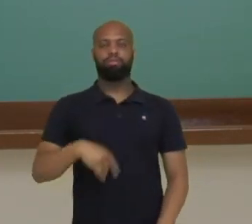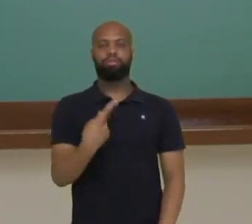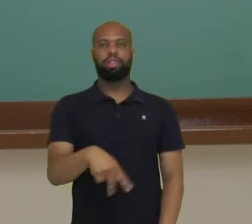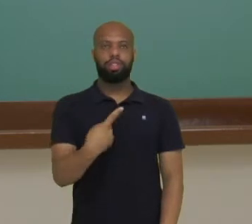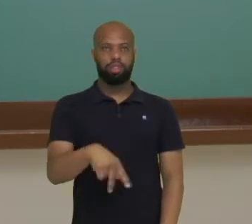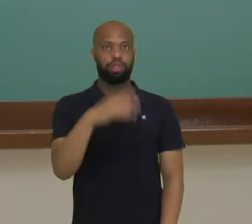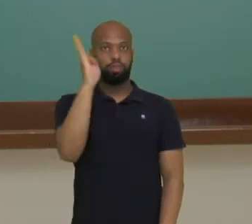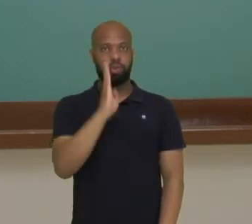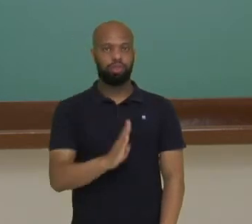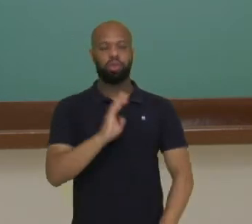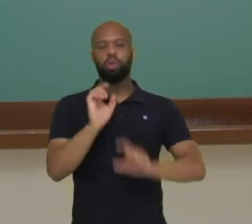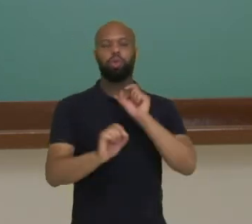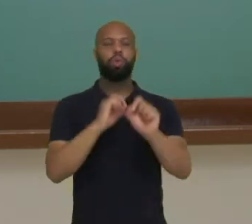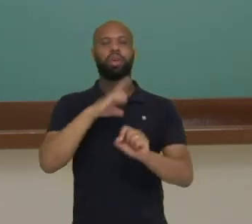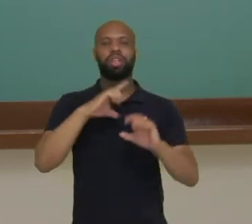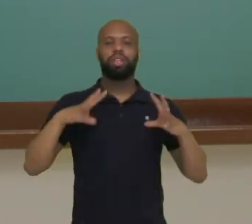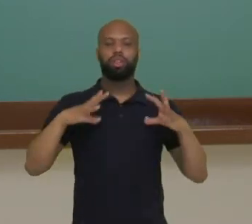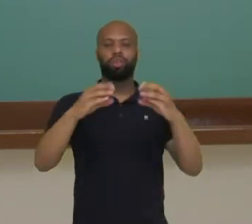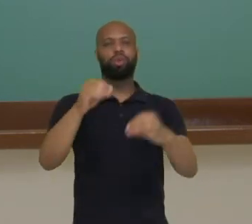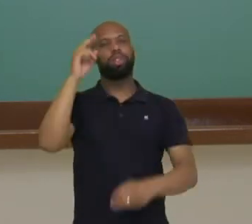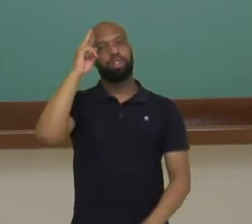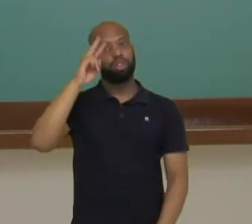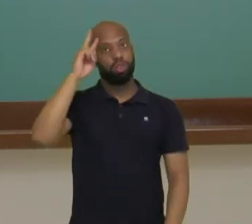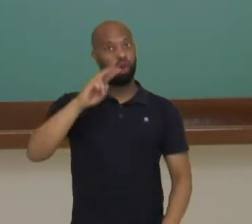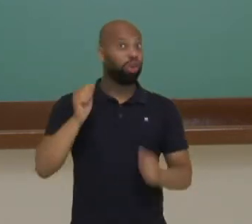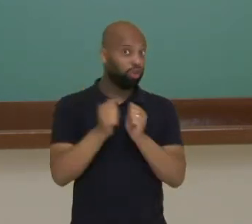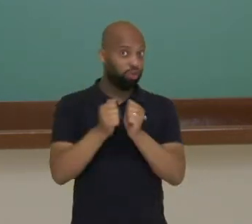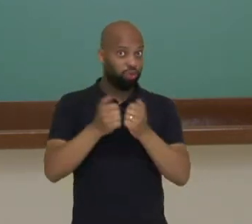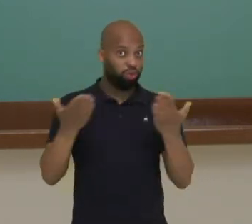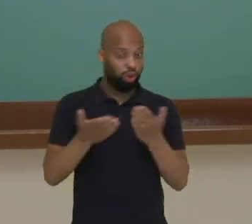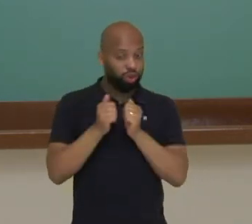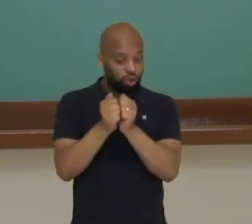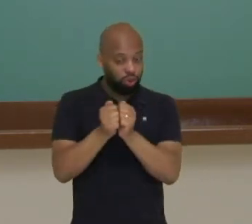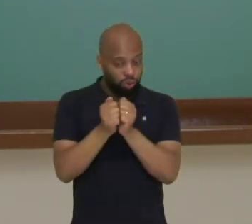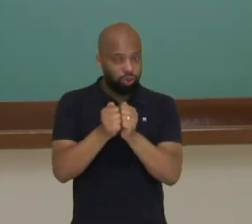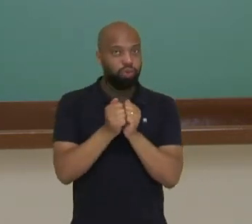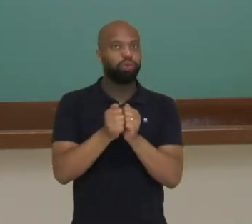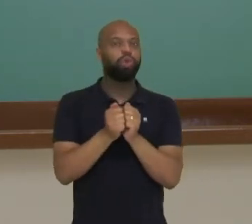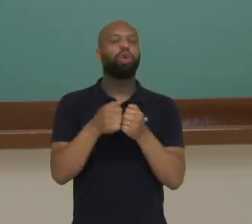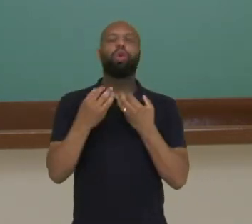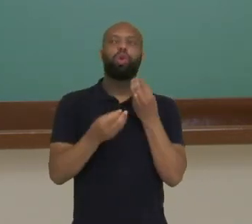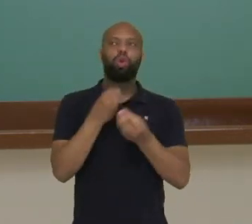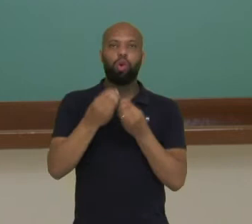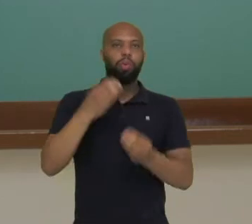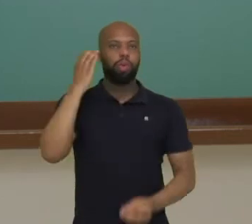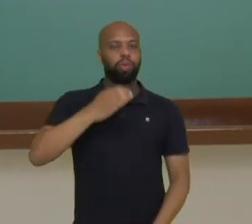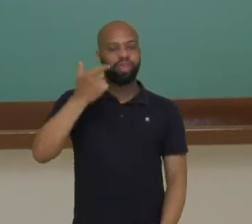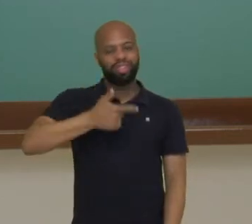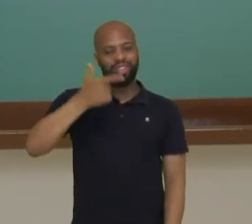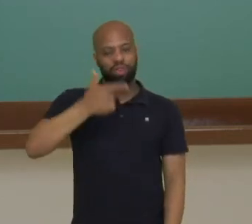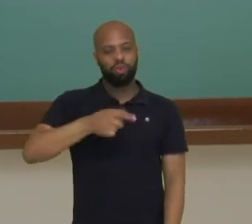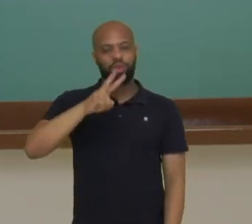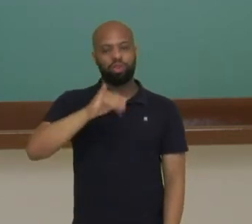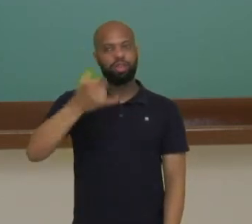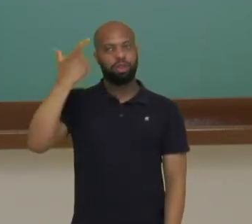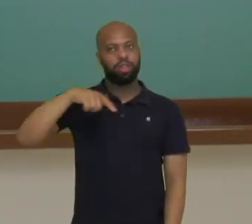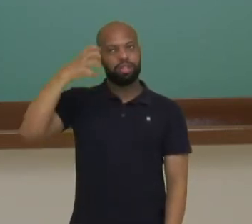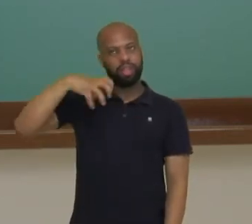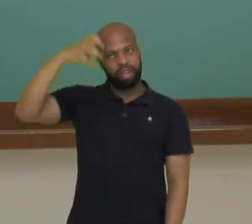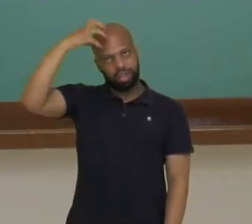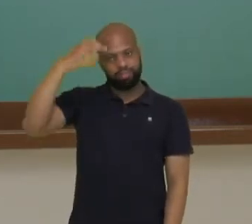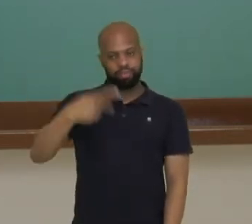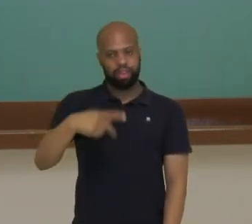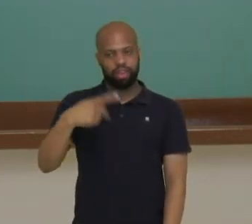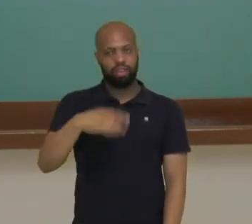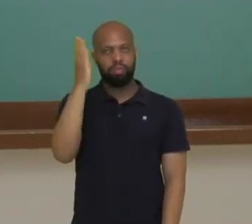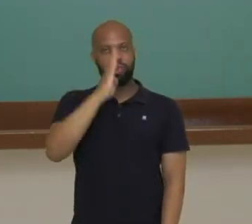a gente durante toda essa história, né, de como o Dom Pedro II vai chegar ao poder aqui no